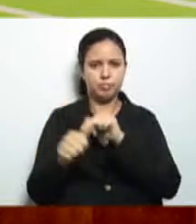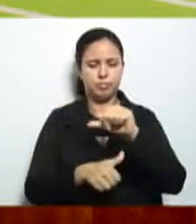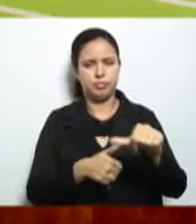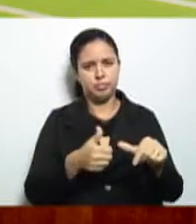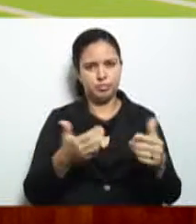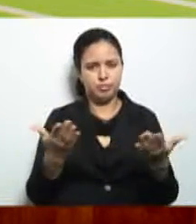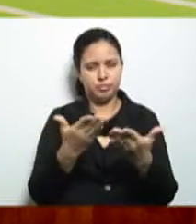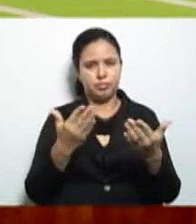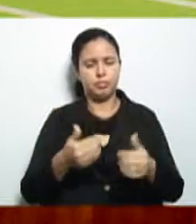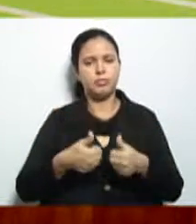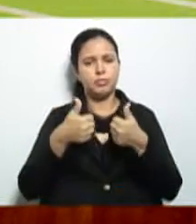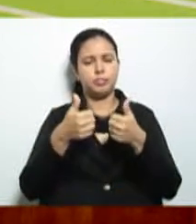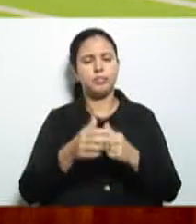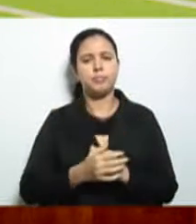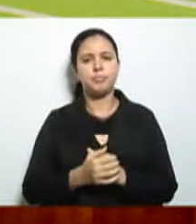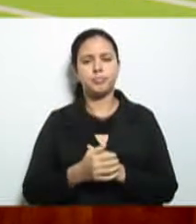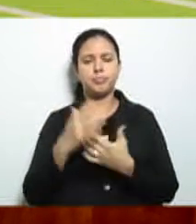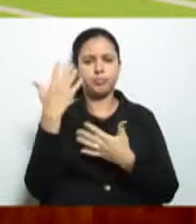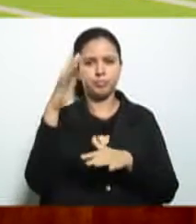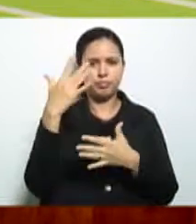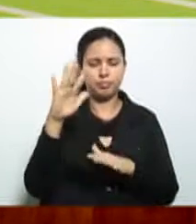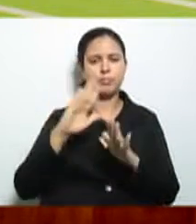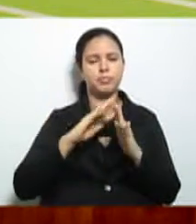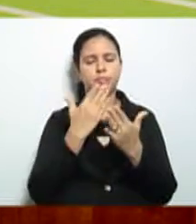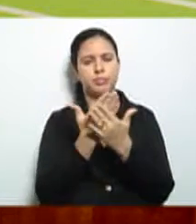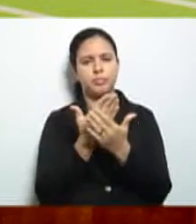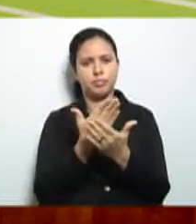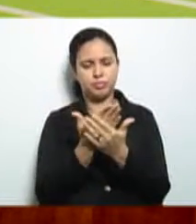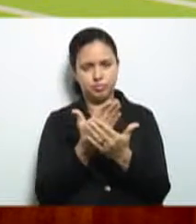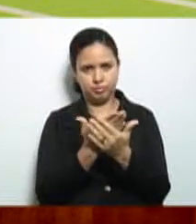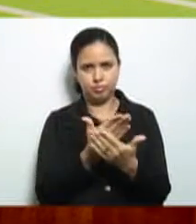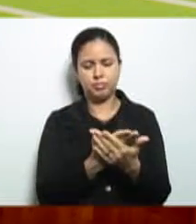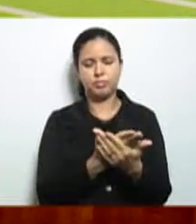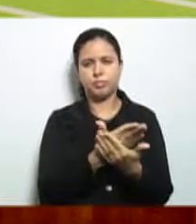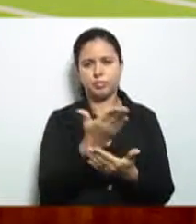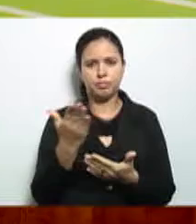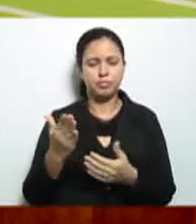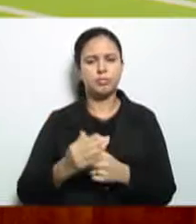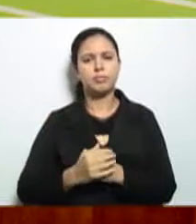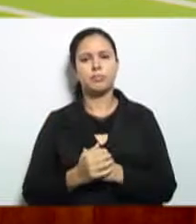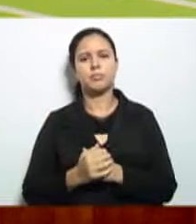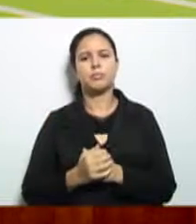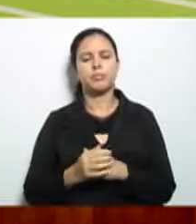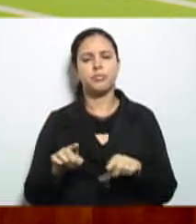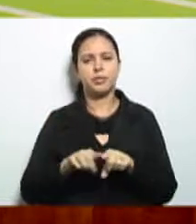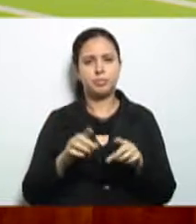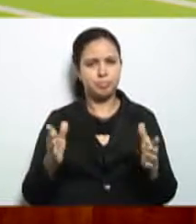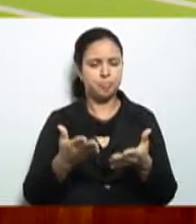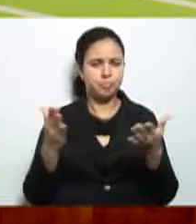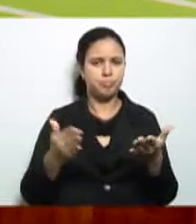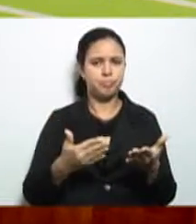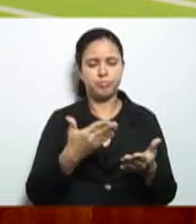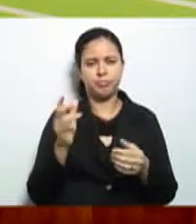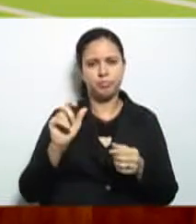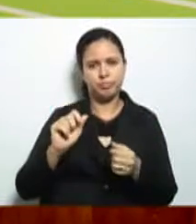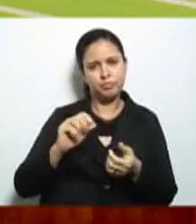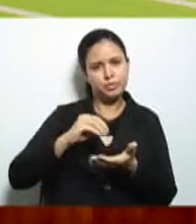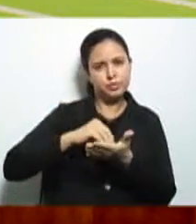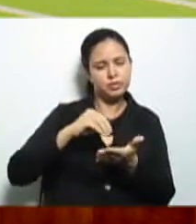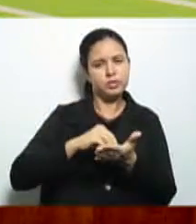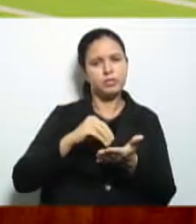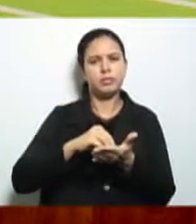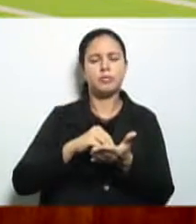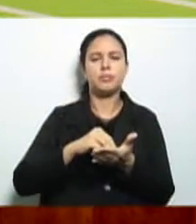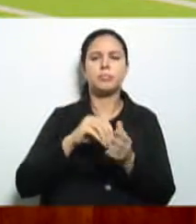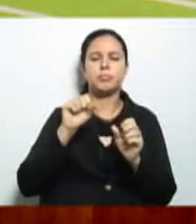aí da Escola Fernando de Souza Gomes, de Rio Pardo, que fizeram esse trabalho. E de incentivo para vocês fazerem também, que ainda dá tempo de fazer a